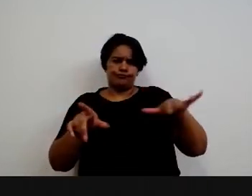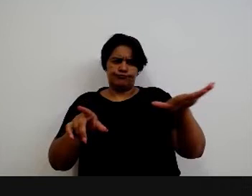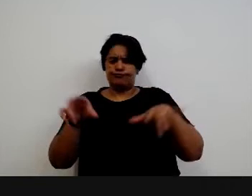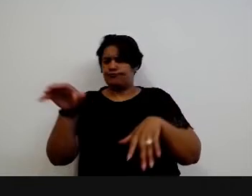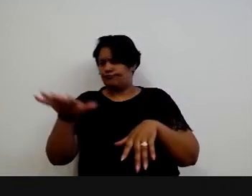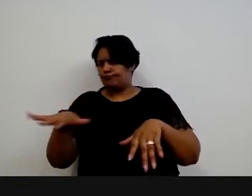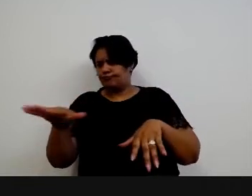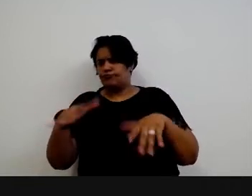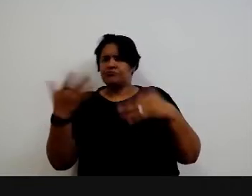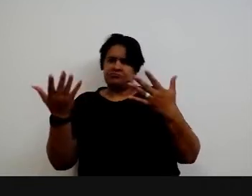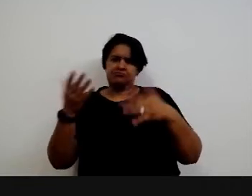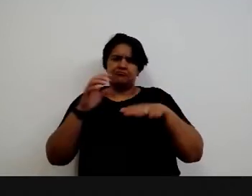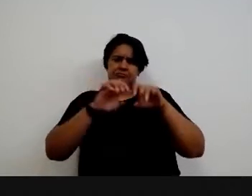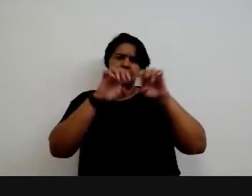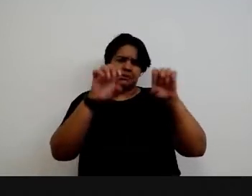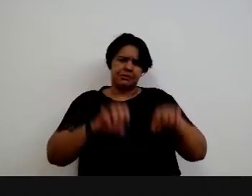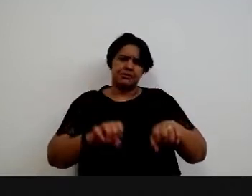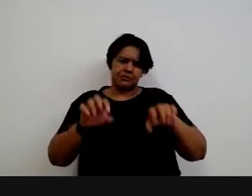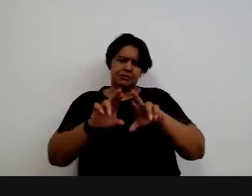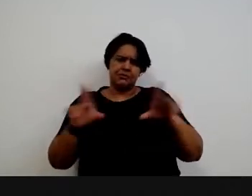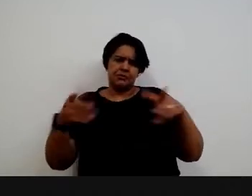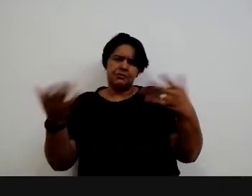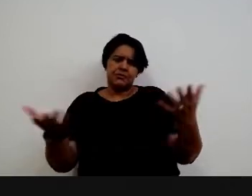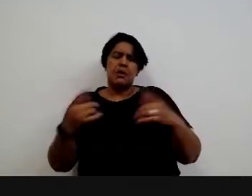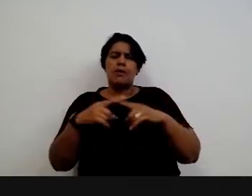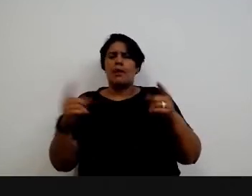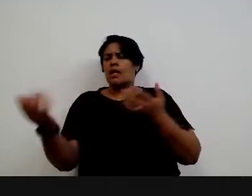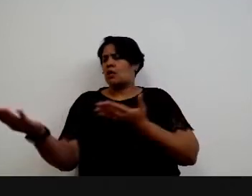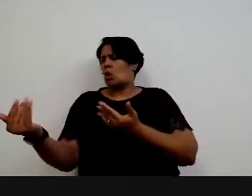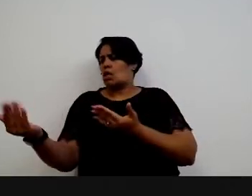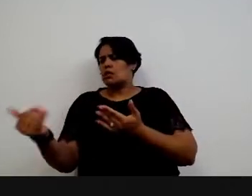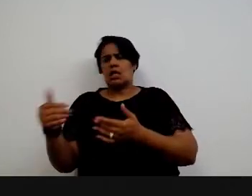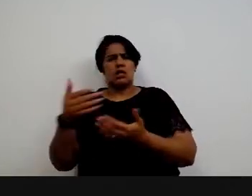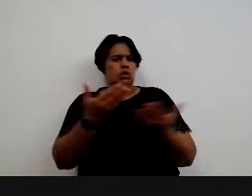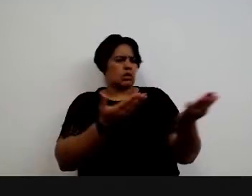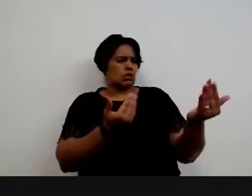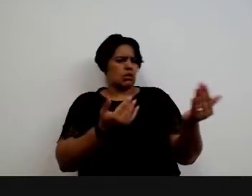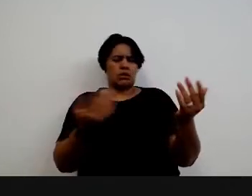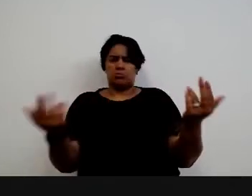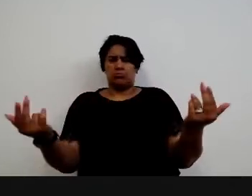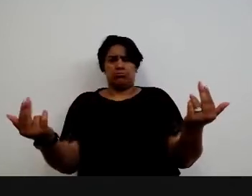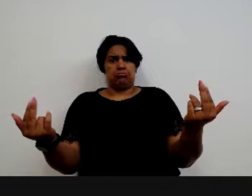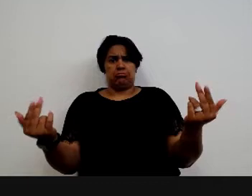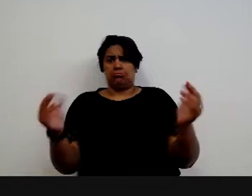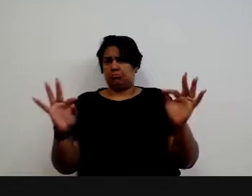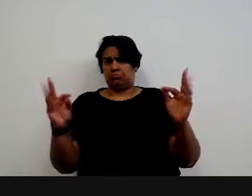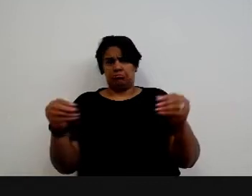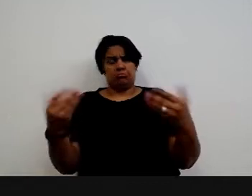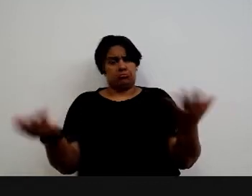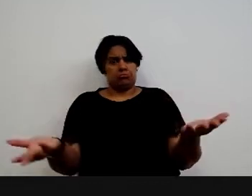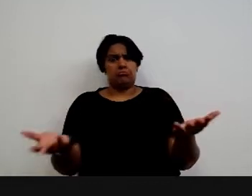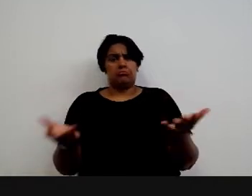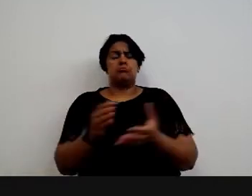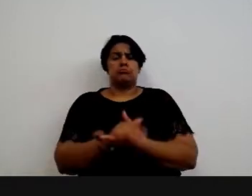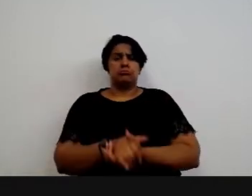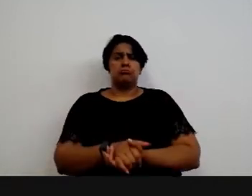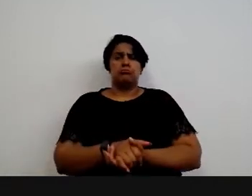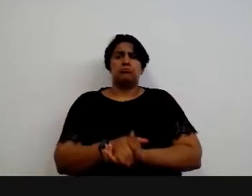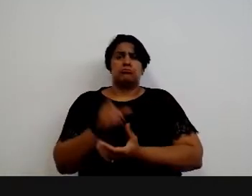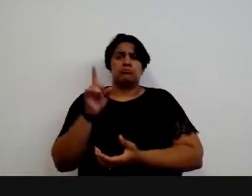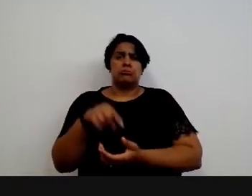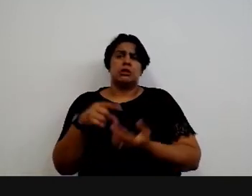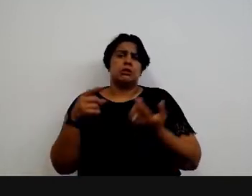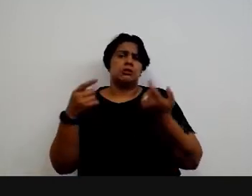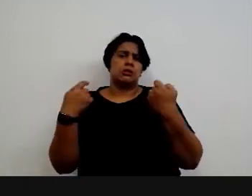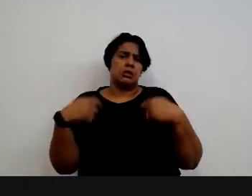termos estruturais distantes, mas adolescente é adolescente em qualquer lugar, né? Então, são as